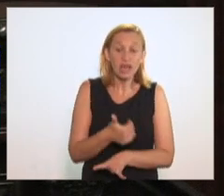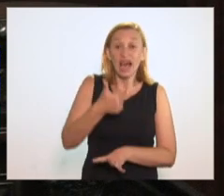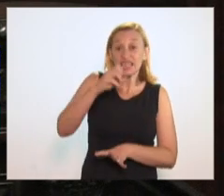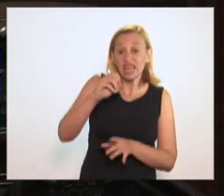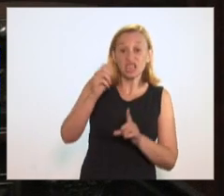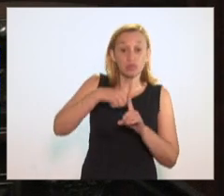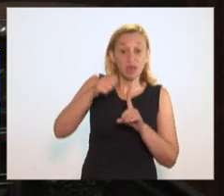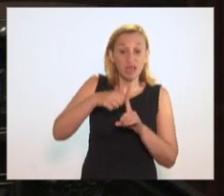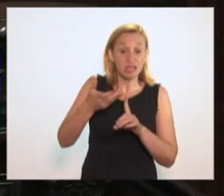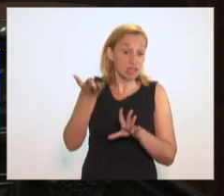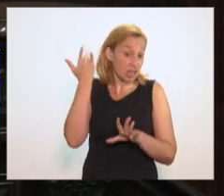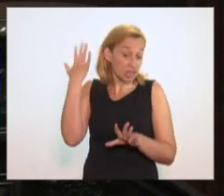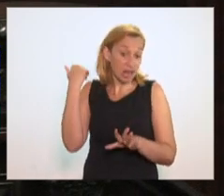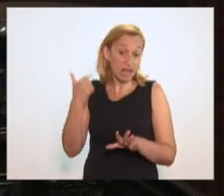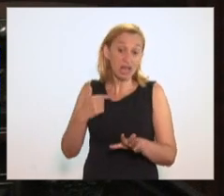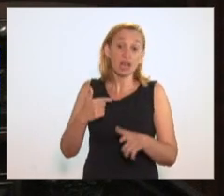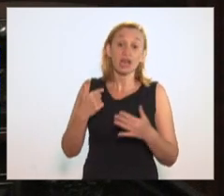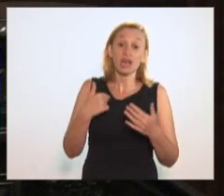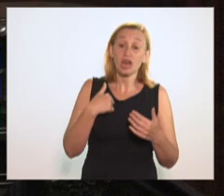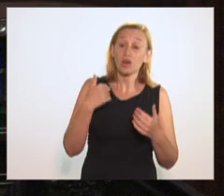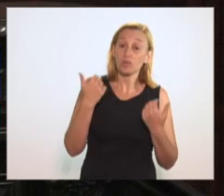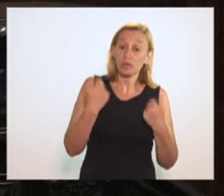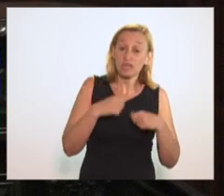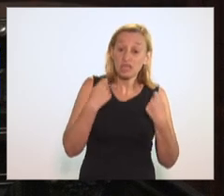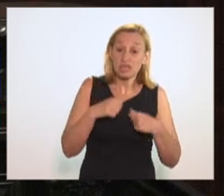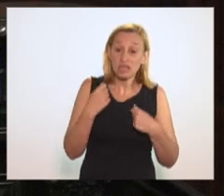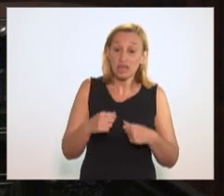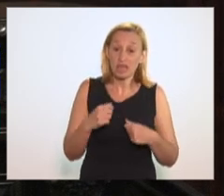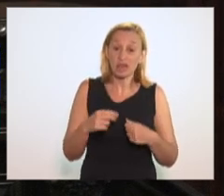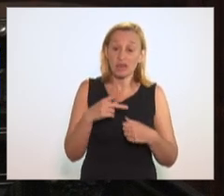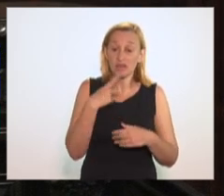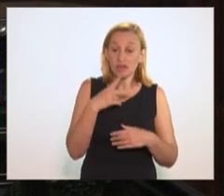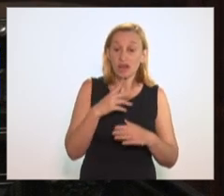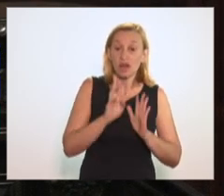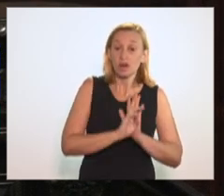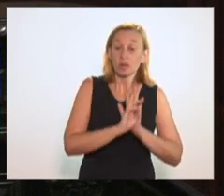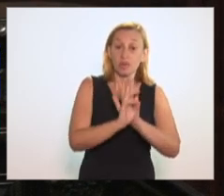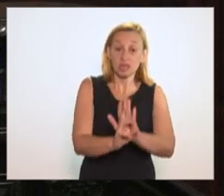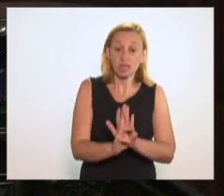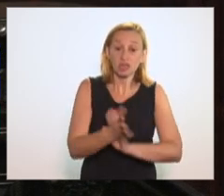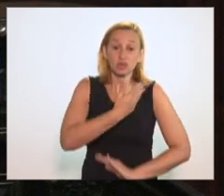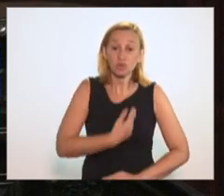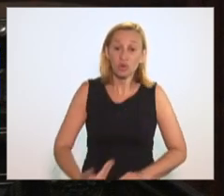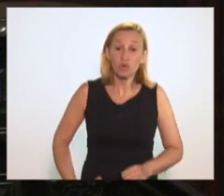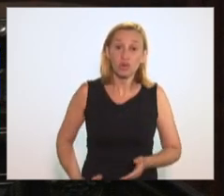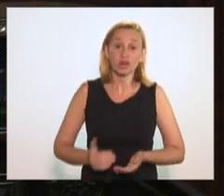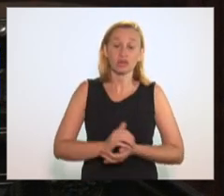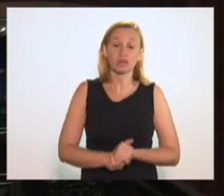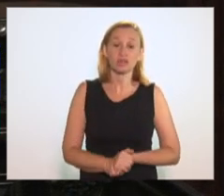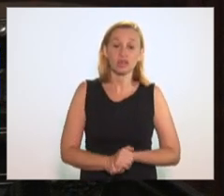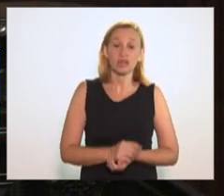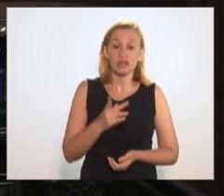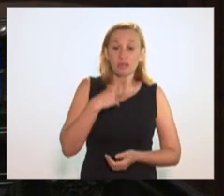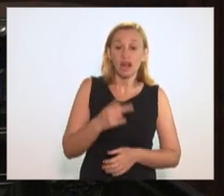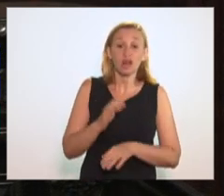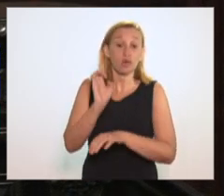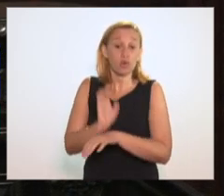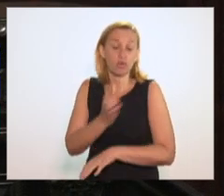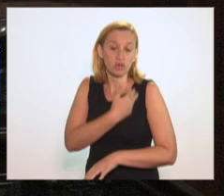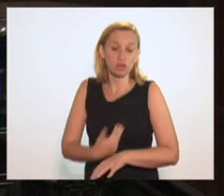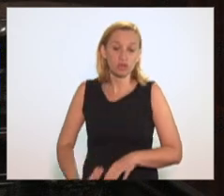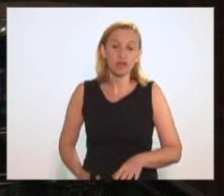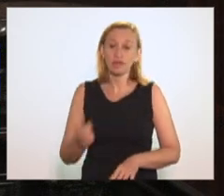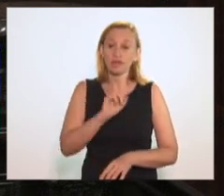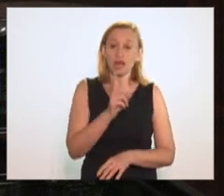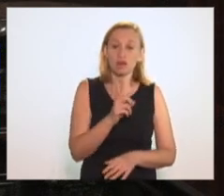atrás, eu tive que ver aqui os líderes, os representantes do governo, defender que o governo do Estado não